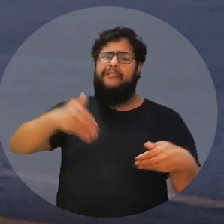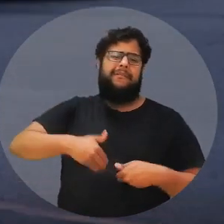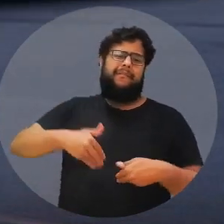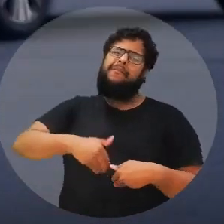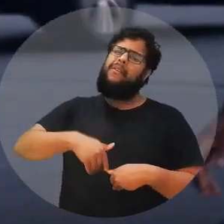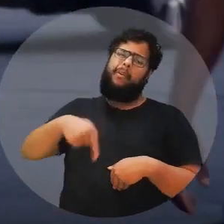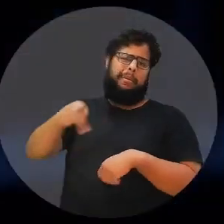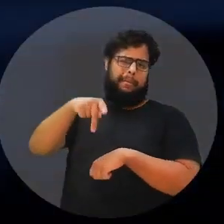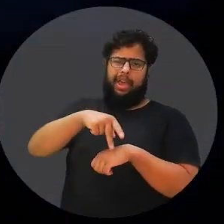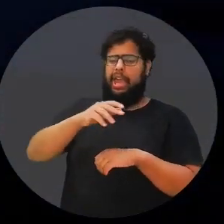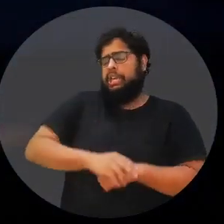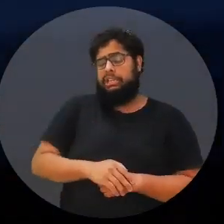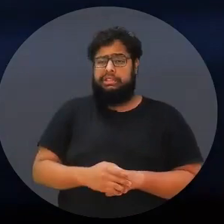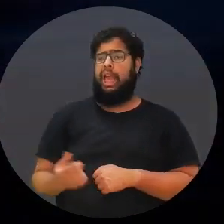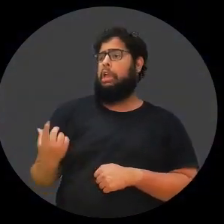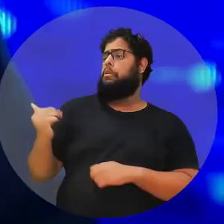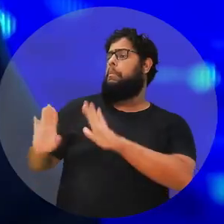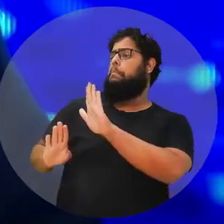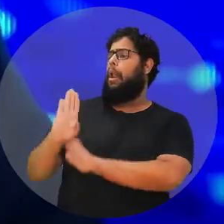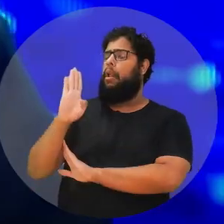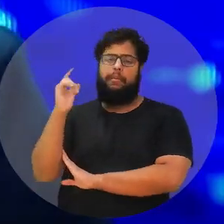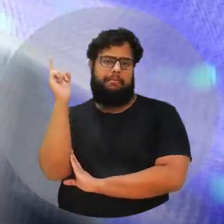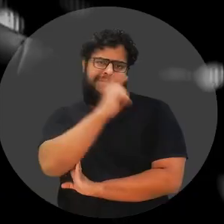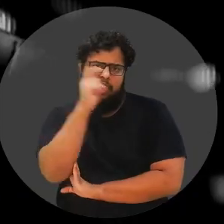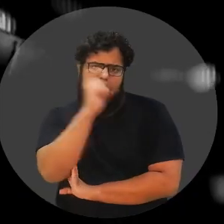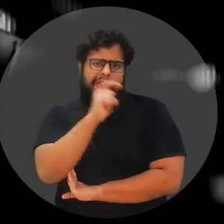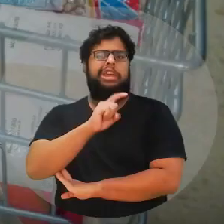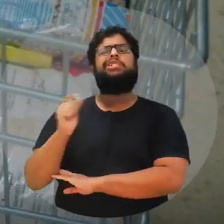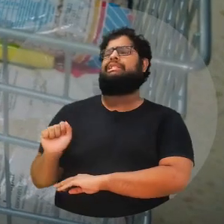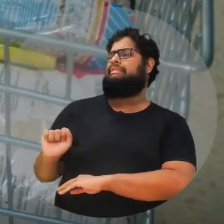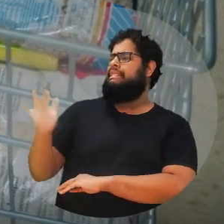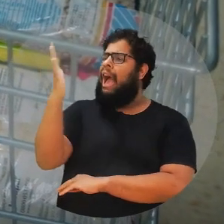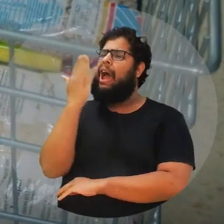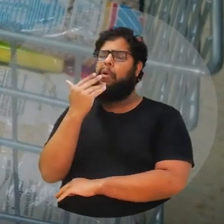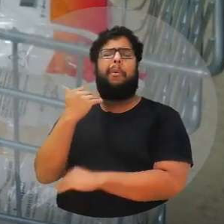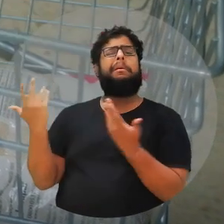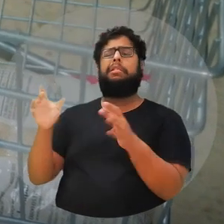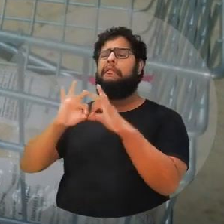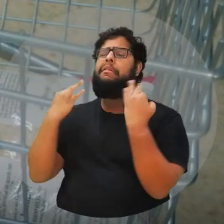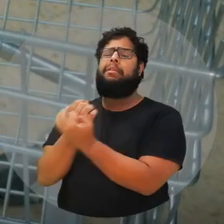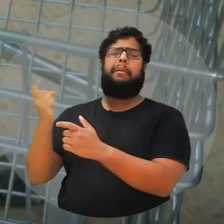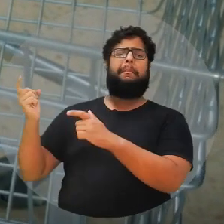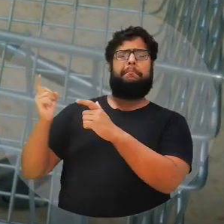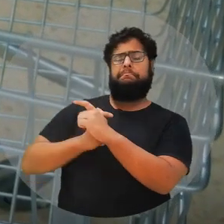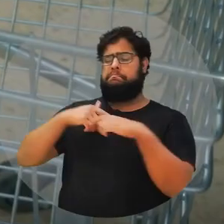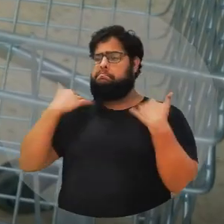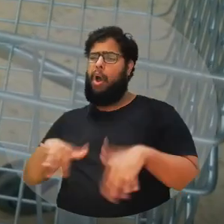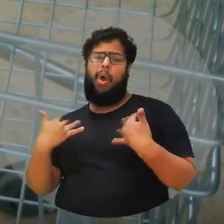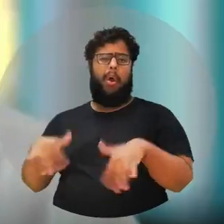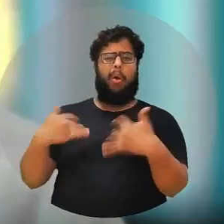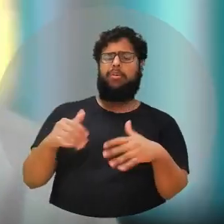33 milhões de pessoas passam fome no país. A economia está bombando. Mentira. A inflação dos alimentos está sufocando